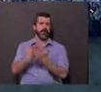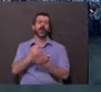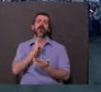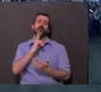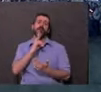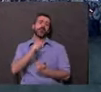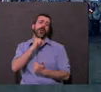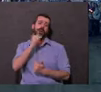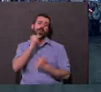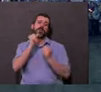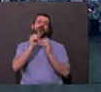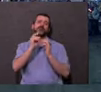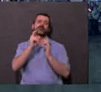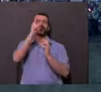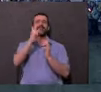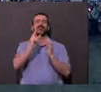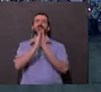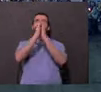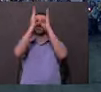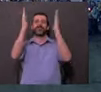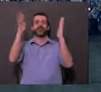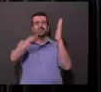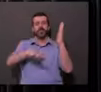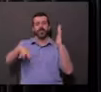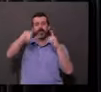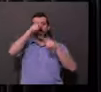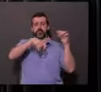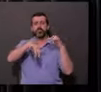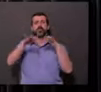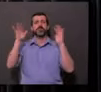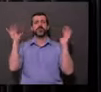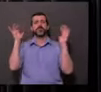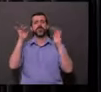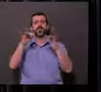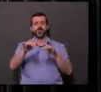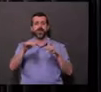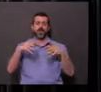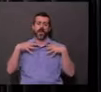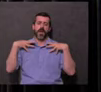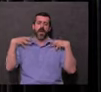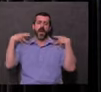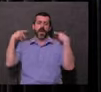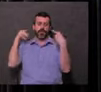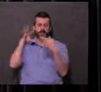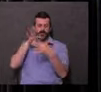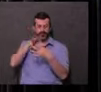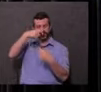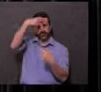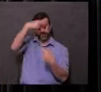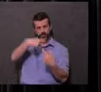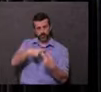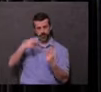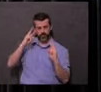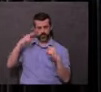ser santuário da humanidade peregrina, do encontro íntimo da alma consigo mesma, do